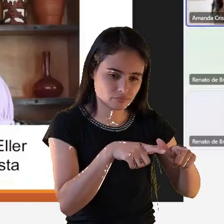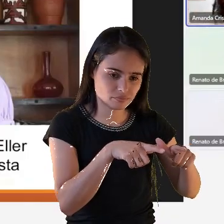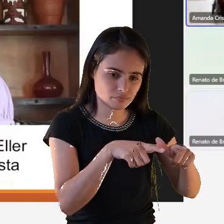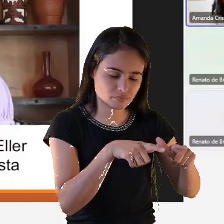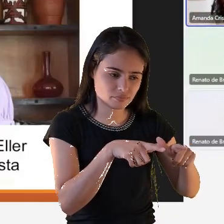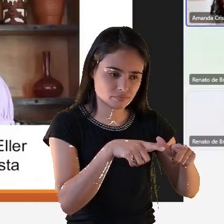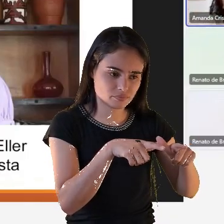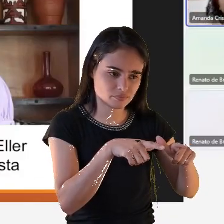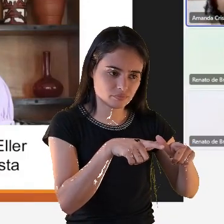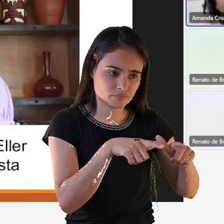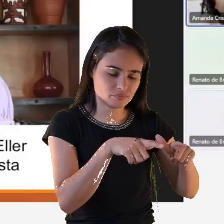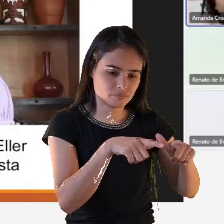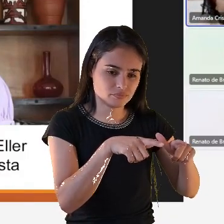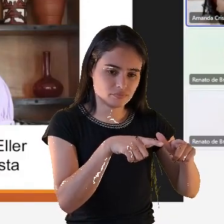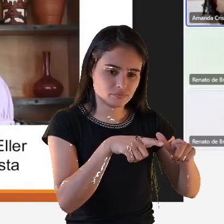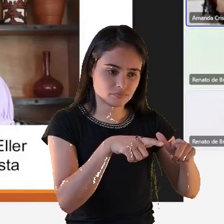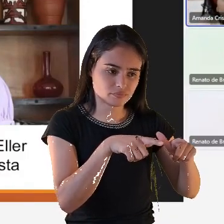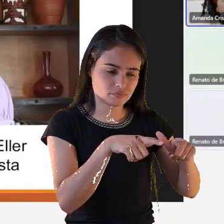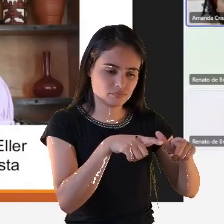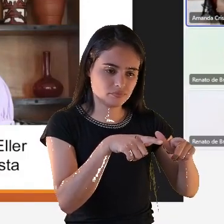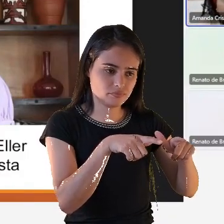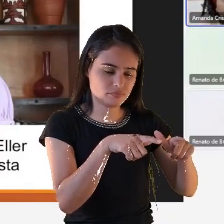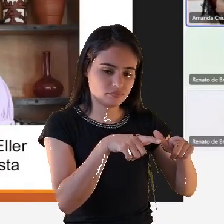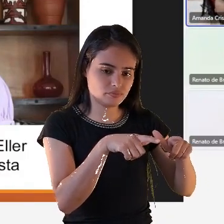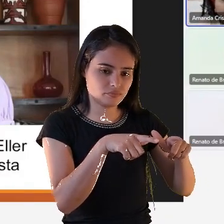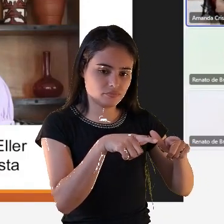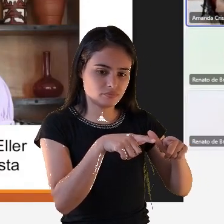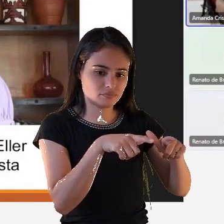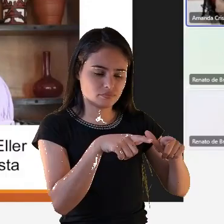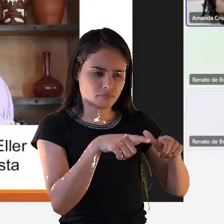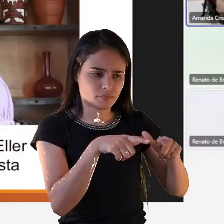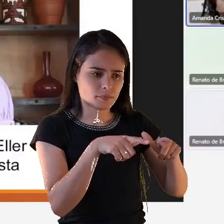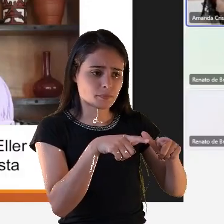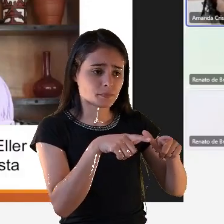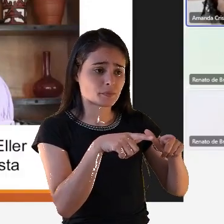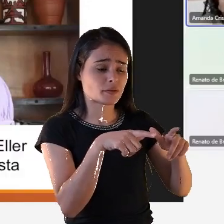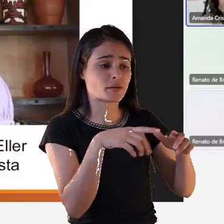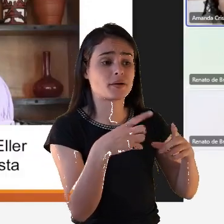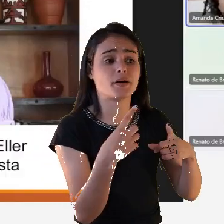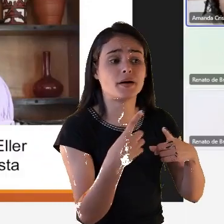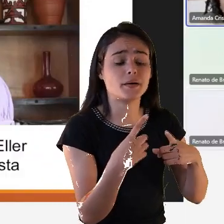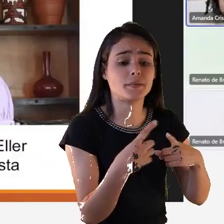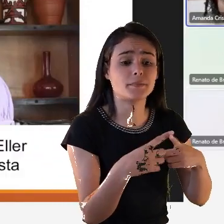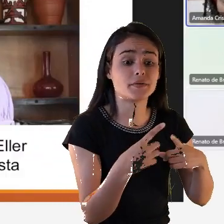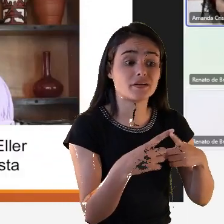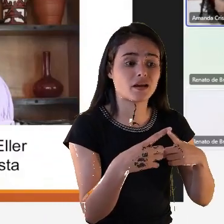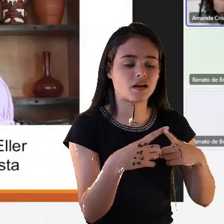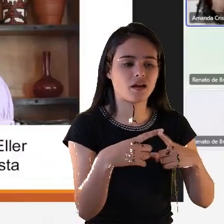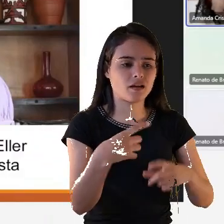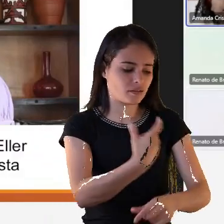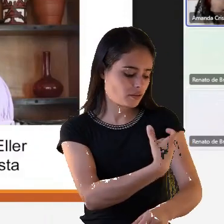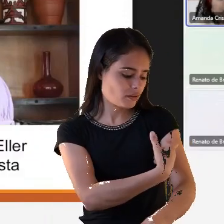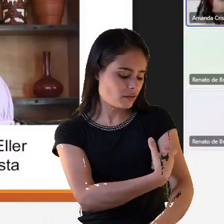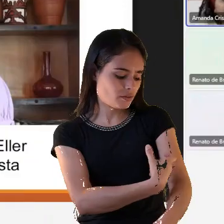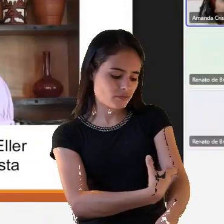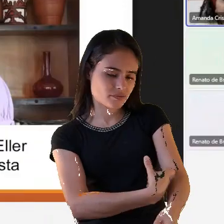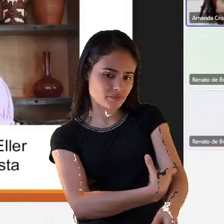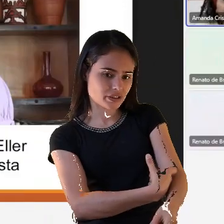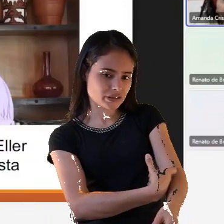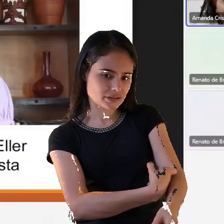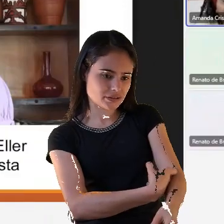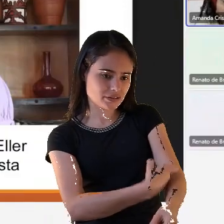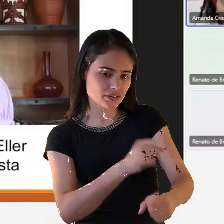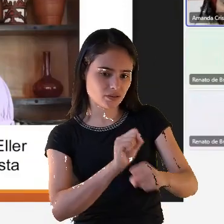Enfim, conseguiu ali facilitar o trabalho para construir a vacina, né? Então, ela